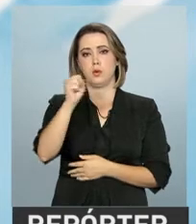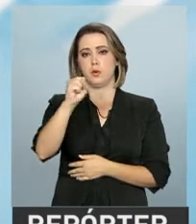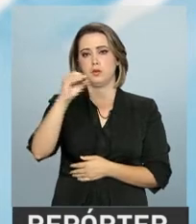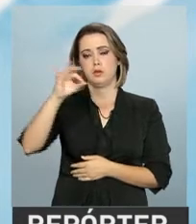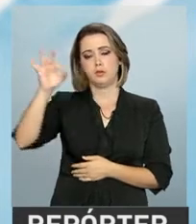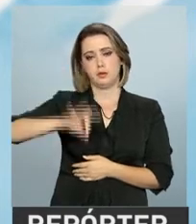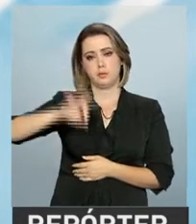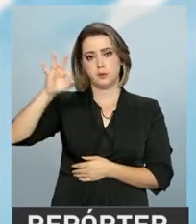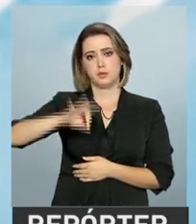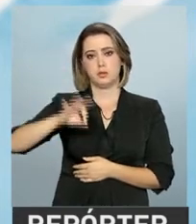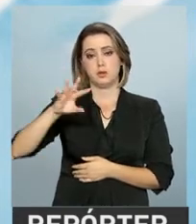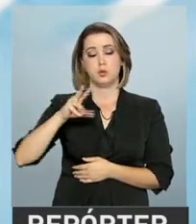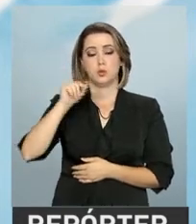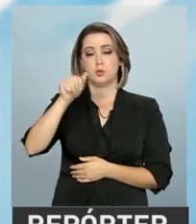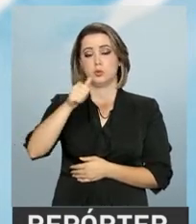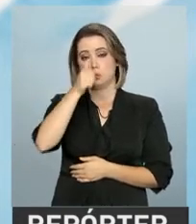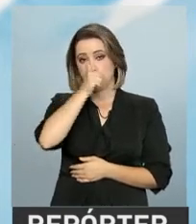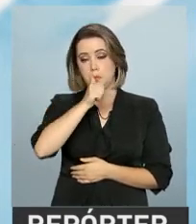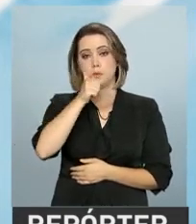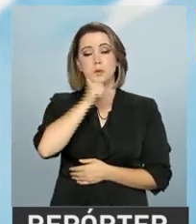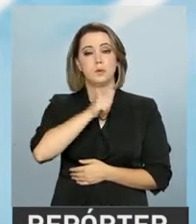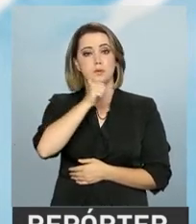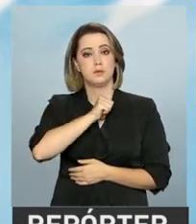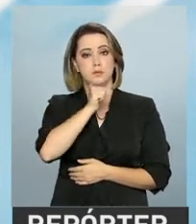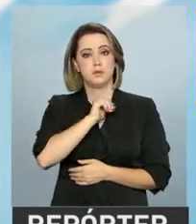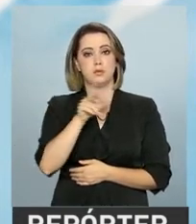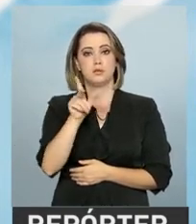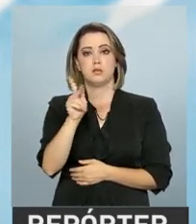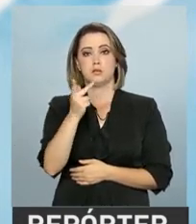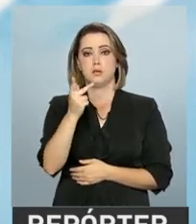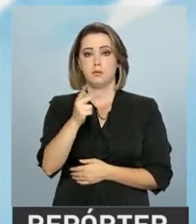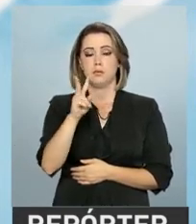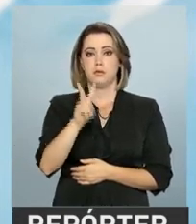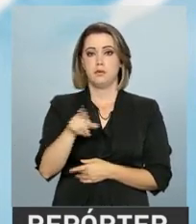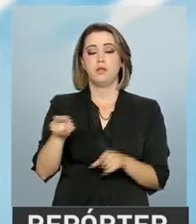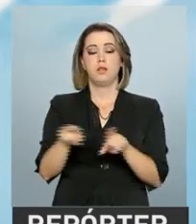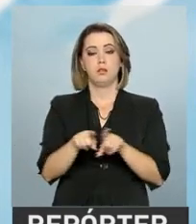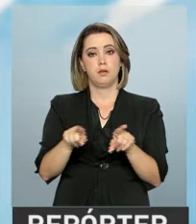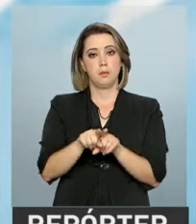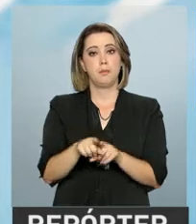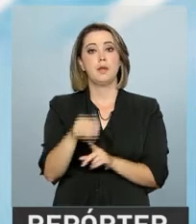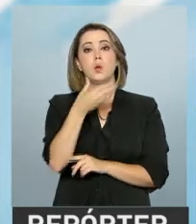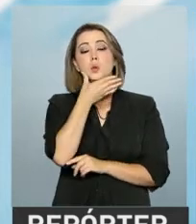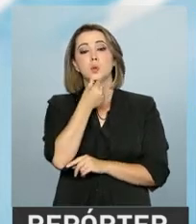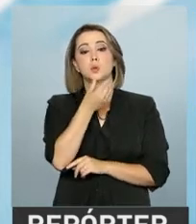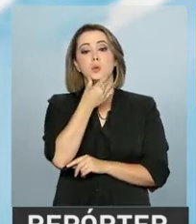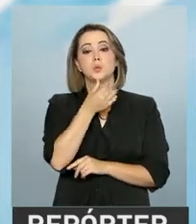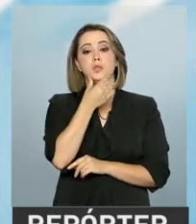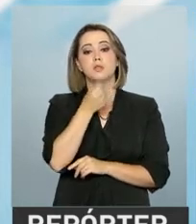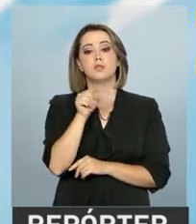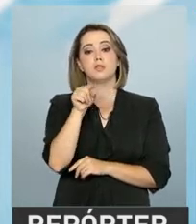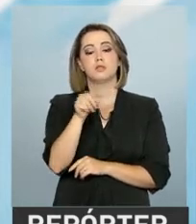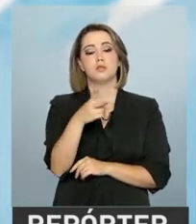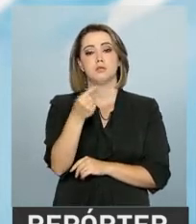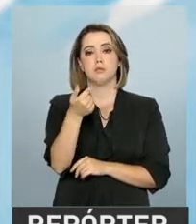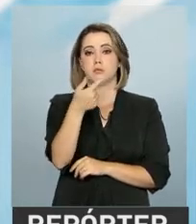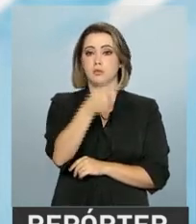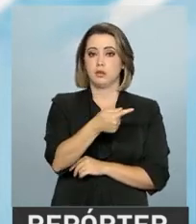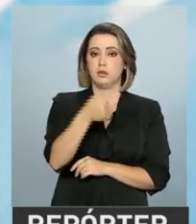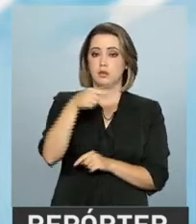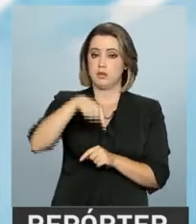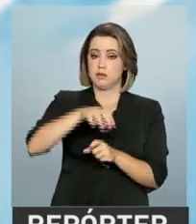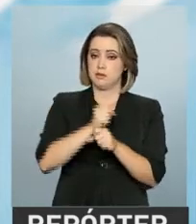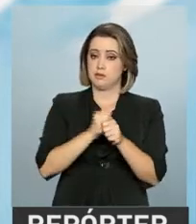meninas contra o hpv os meninos de 12 a 14 anos também foram incluídos na vacinação em 2017